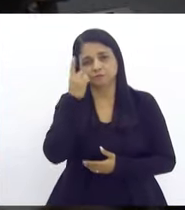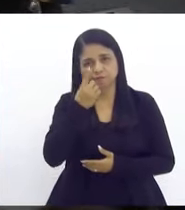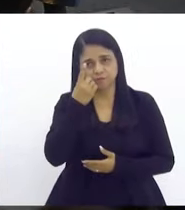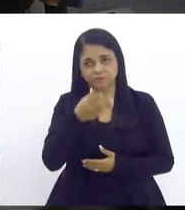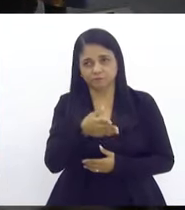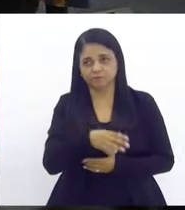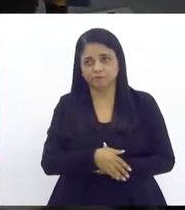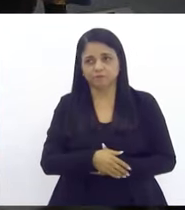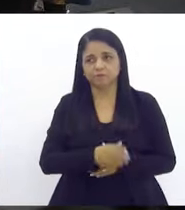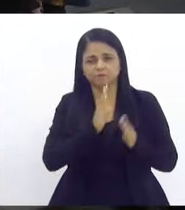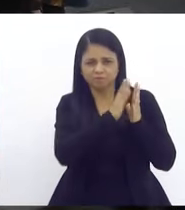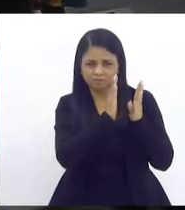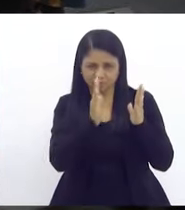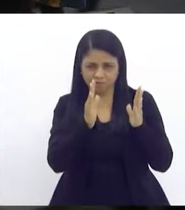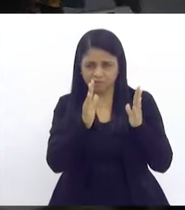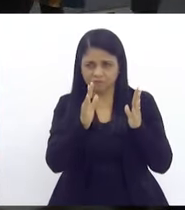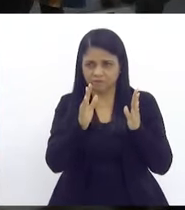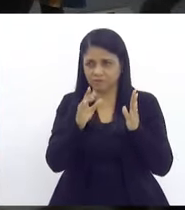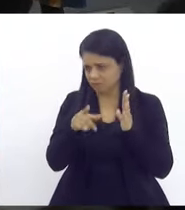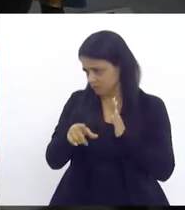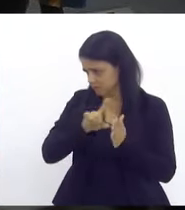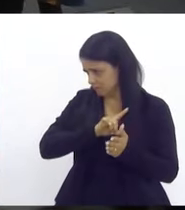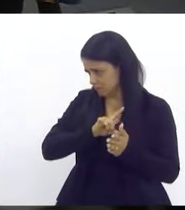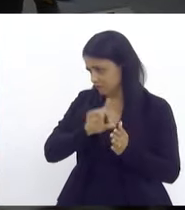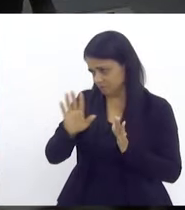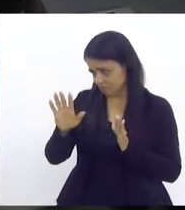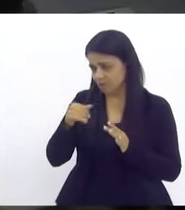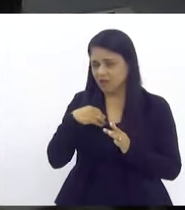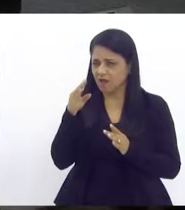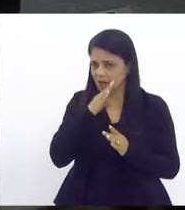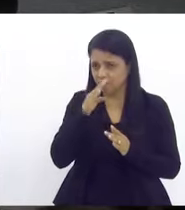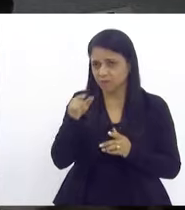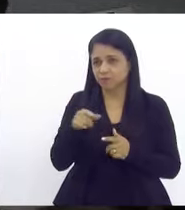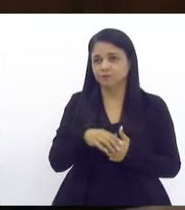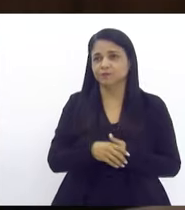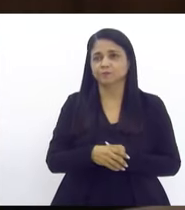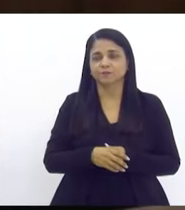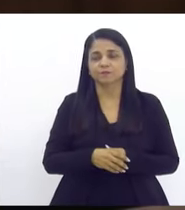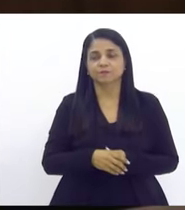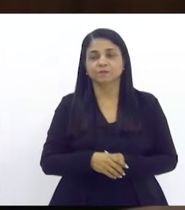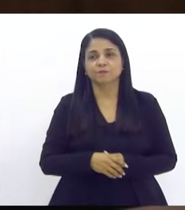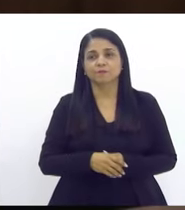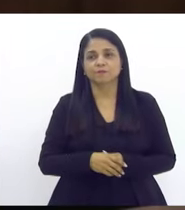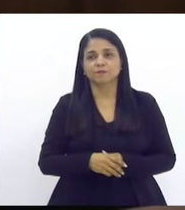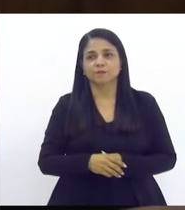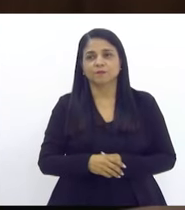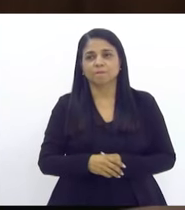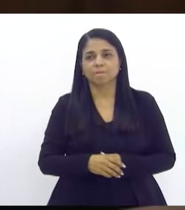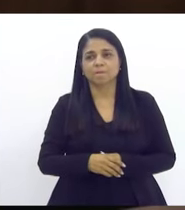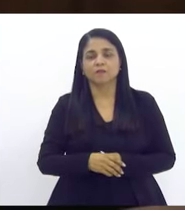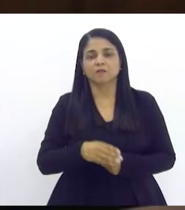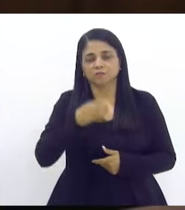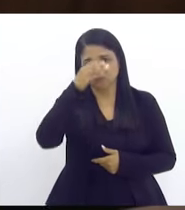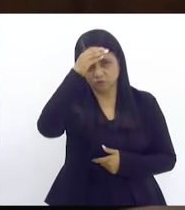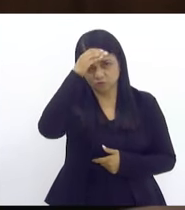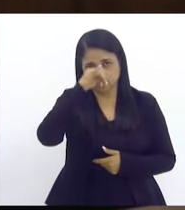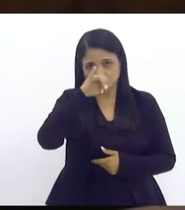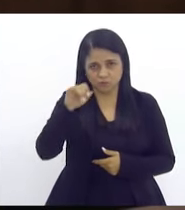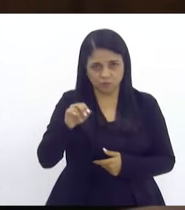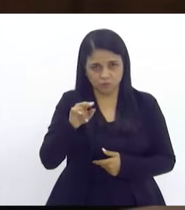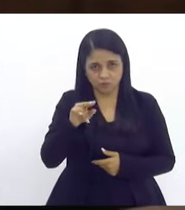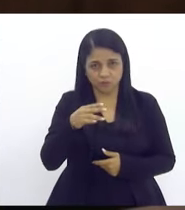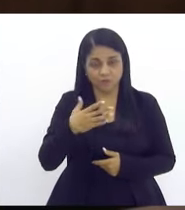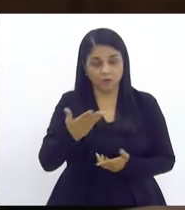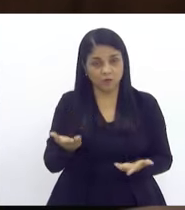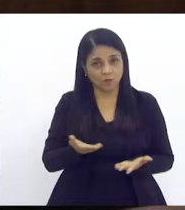uma questão de ordem rapidamente, professor Josimar? Uma questão de ordem muito rápida. Primeiro, Tia Ju, eu queria dizer que hoje eu